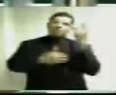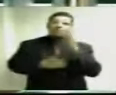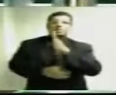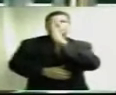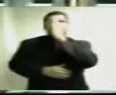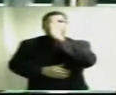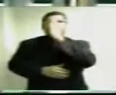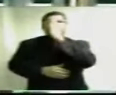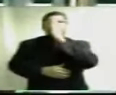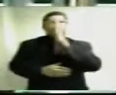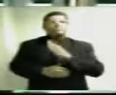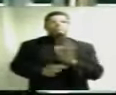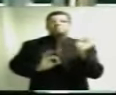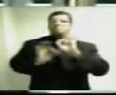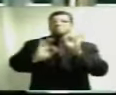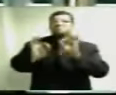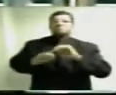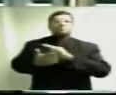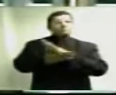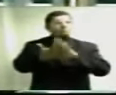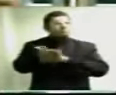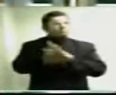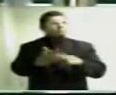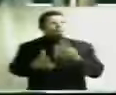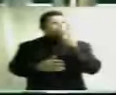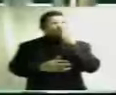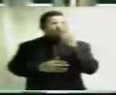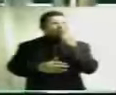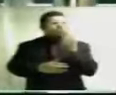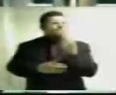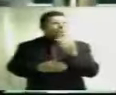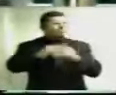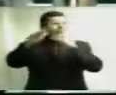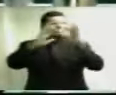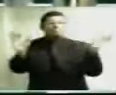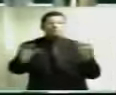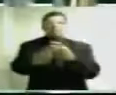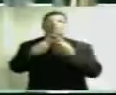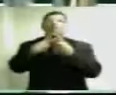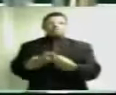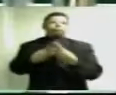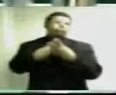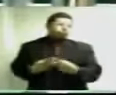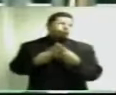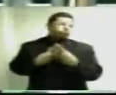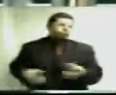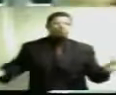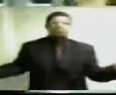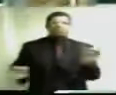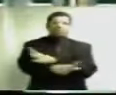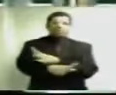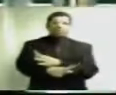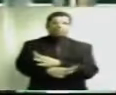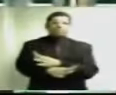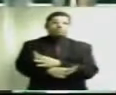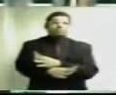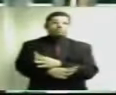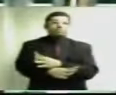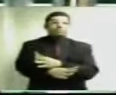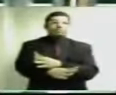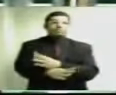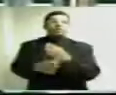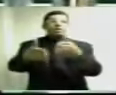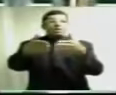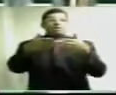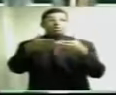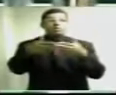silente, sem nenhuma manifestação. Parece-me que o limite, a paciência dessas pessoas esgotou. Então eu